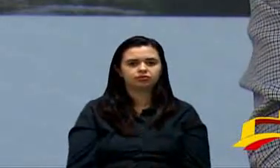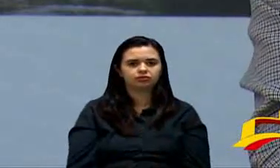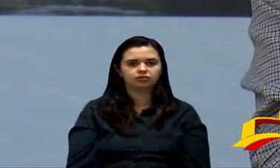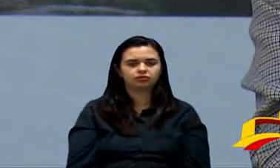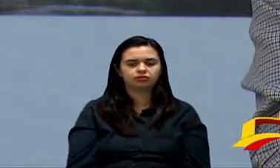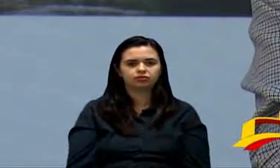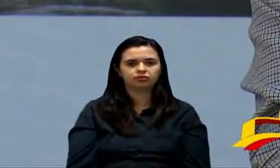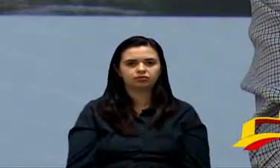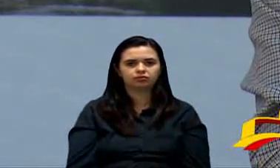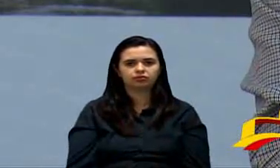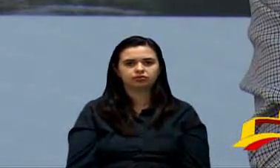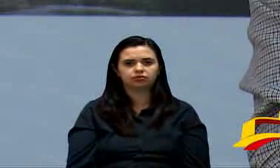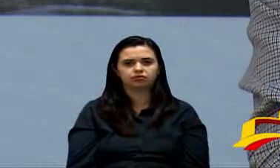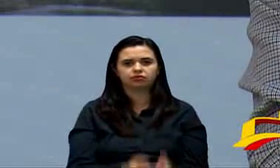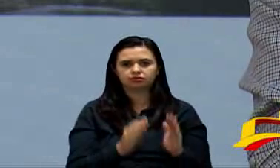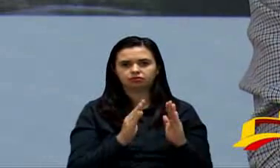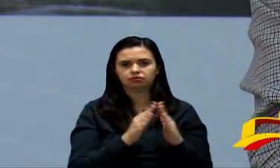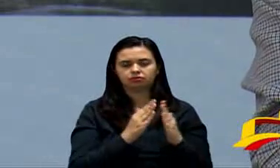A escola